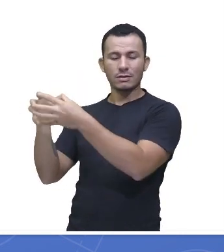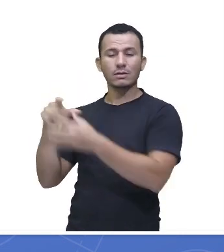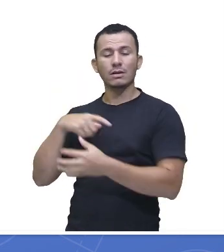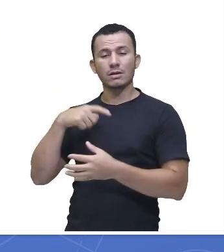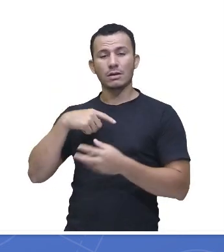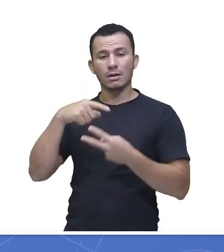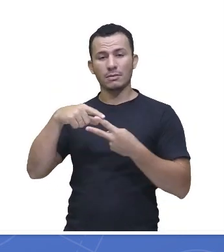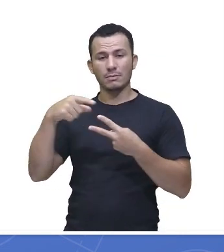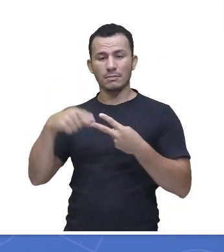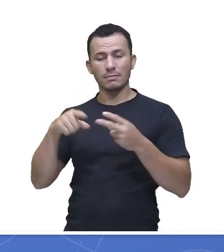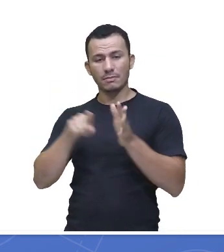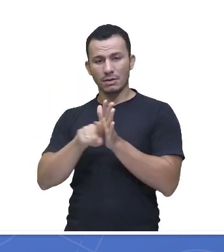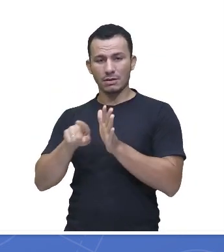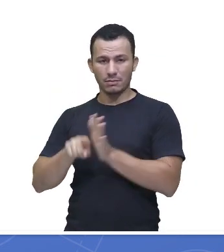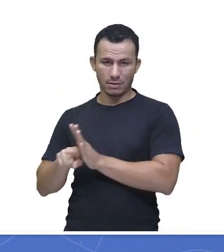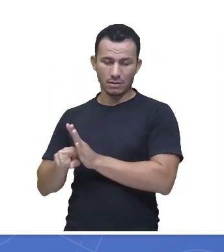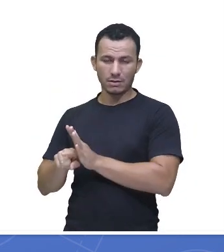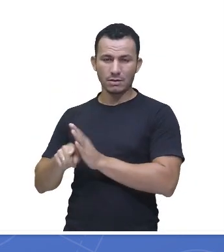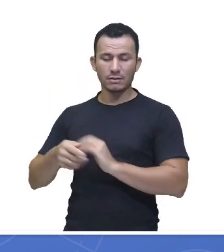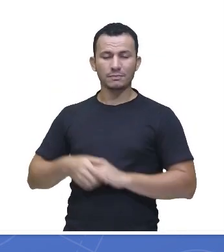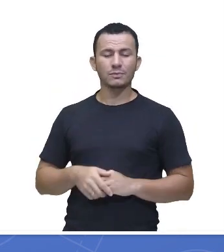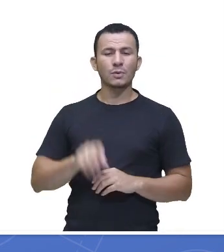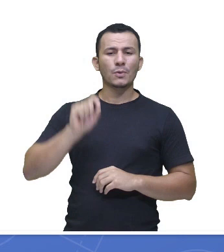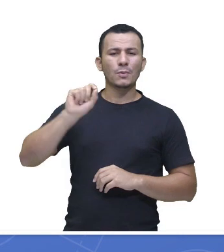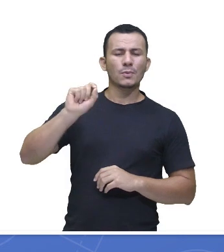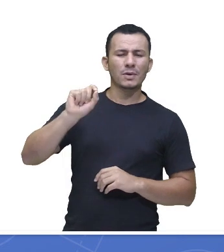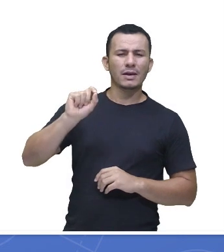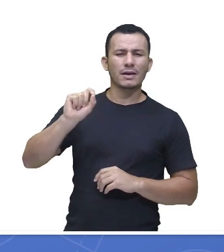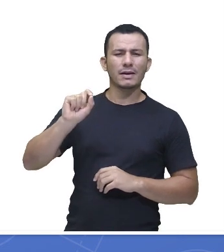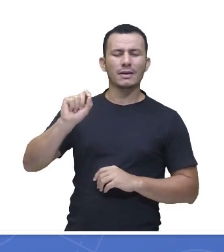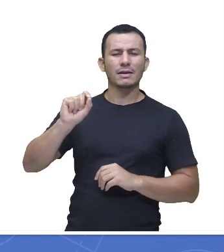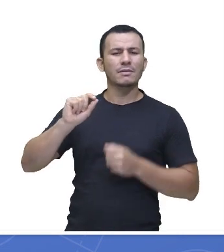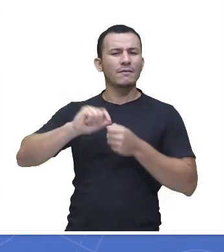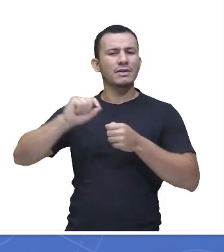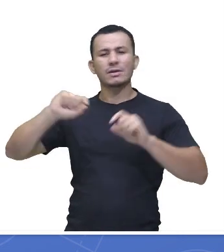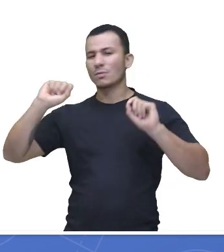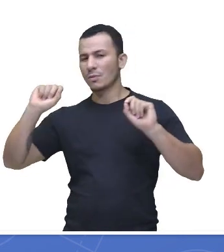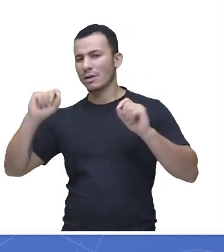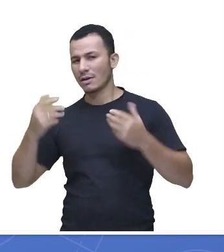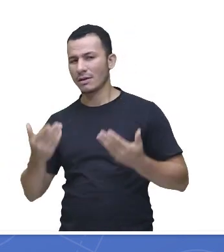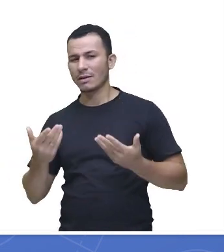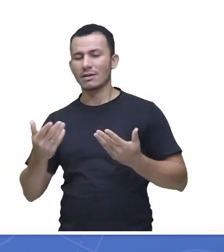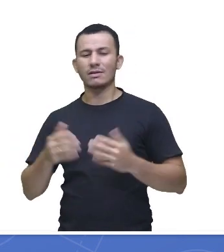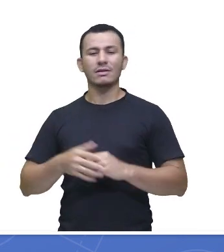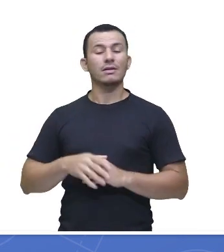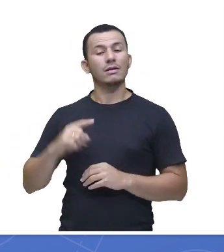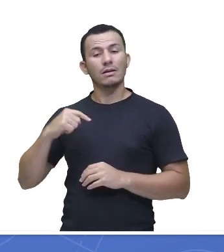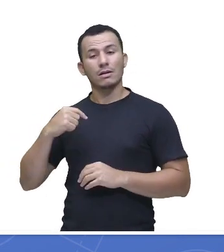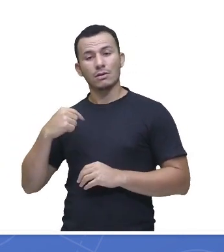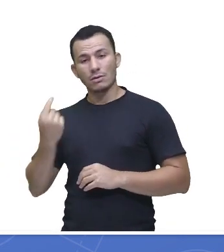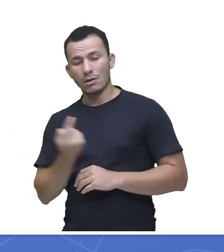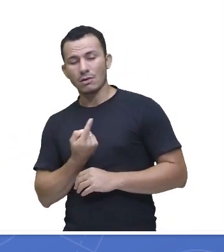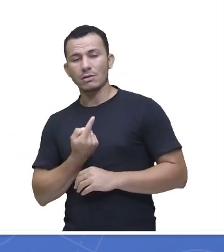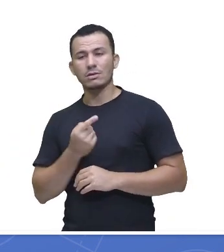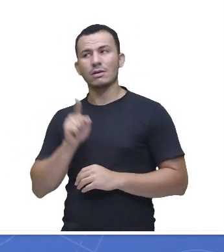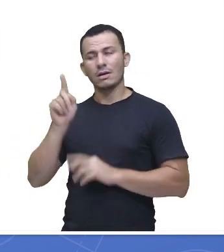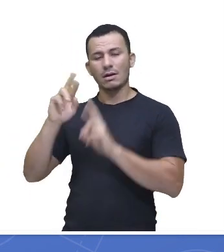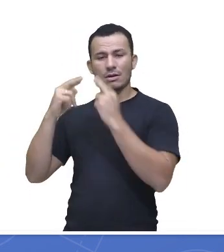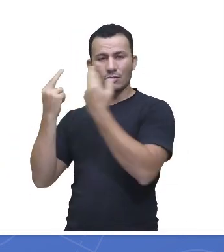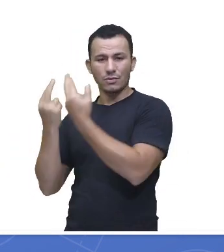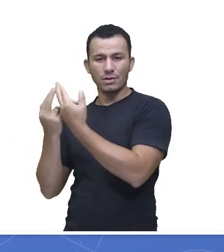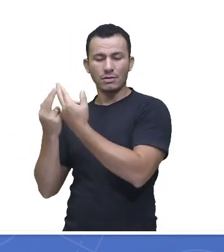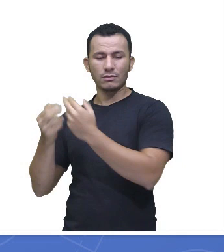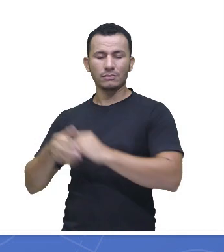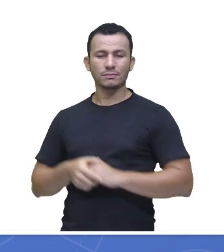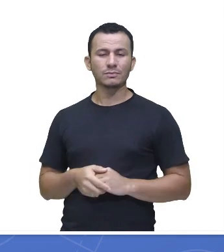duas perguntas, o quê? Quem e o que que nós fazíamos? Nós, era quem nos reuníamos e nós fazíamos